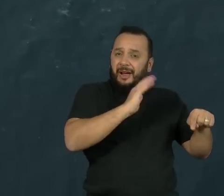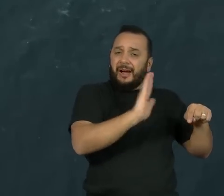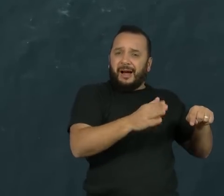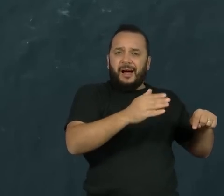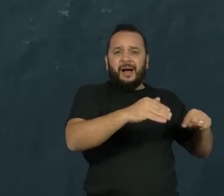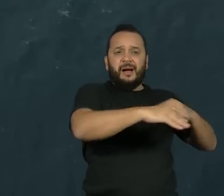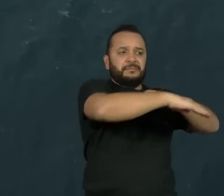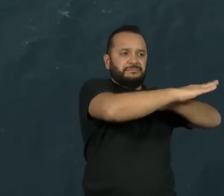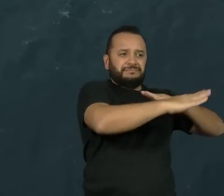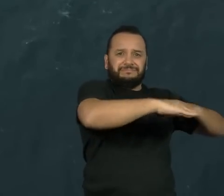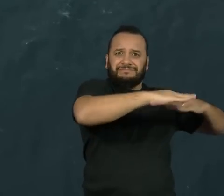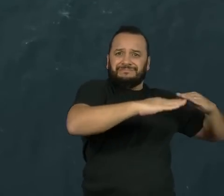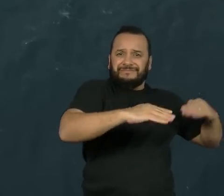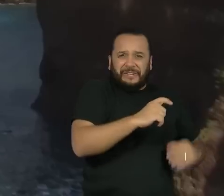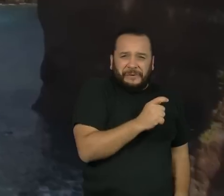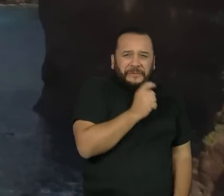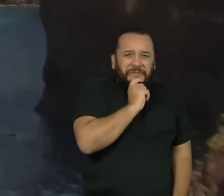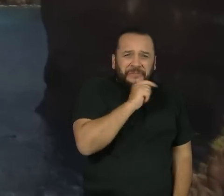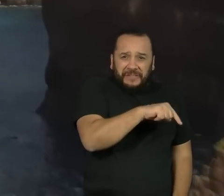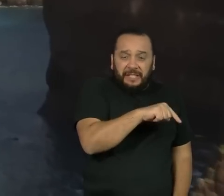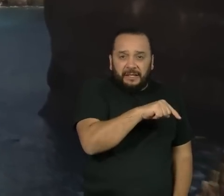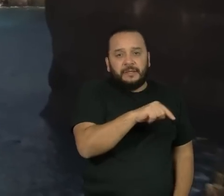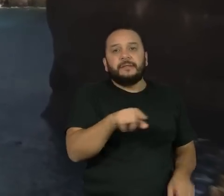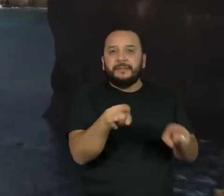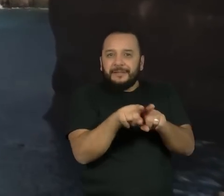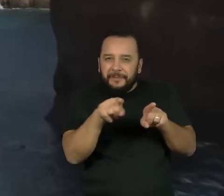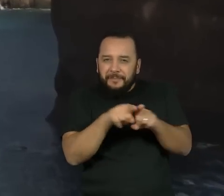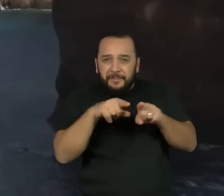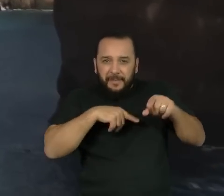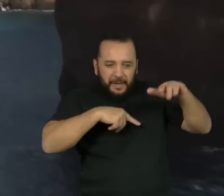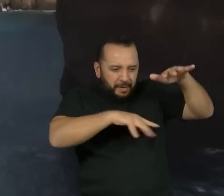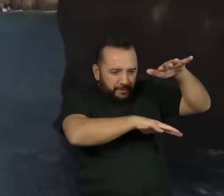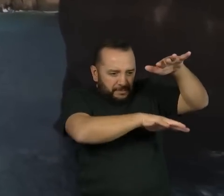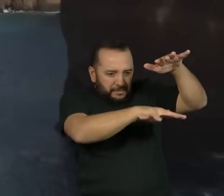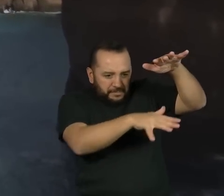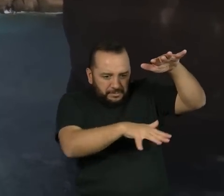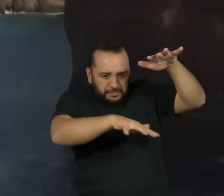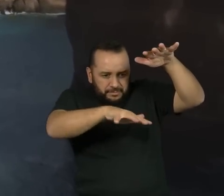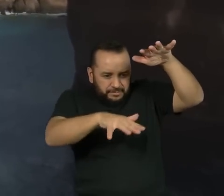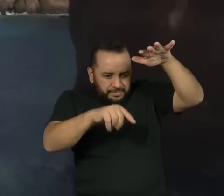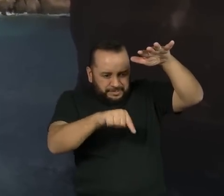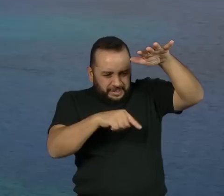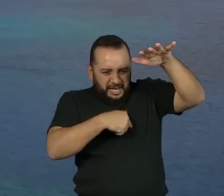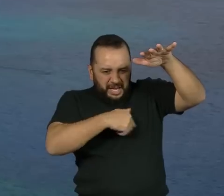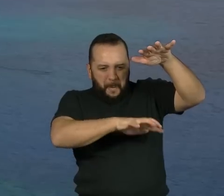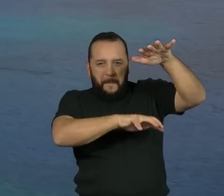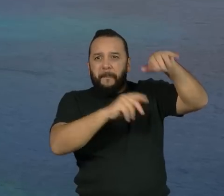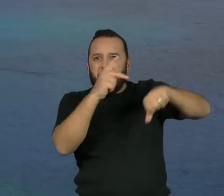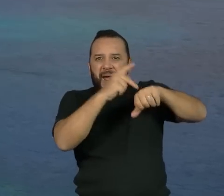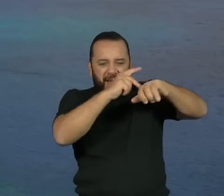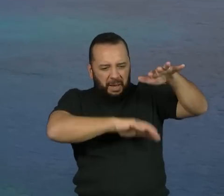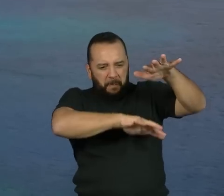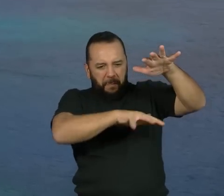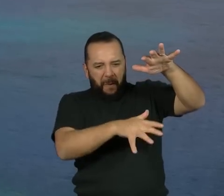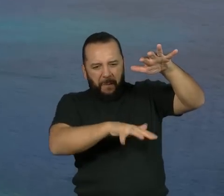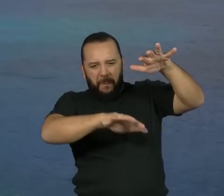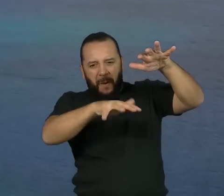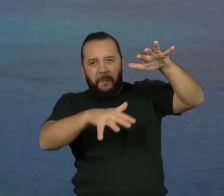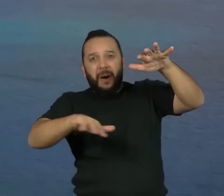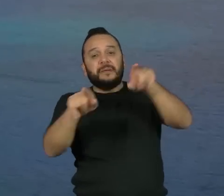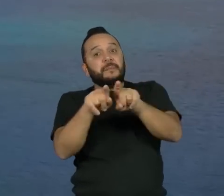A topografia do fundo do mar e os padrões de ventos são outros fatores que interferem.